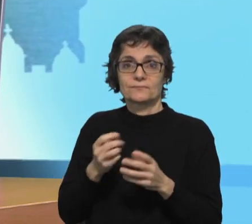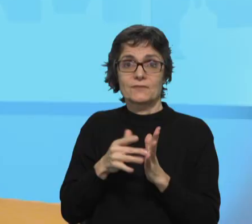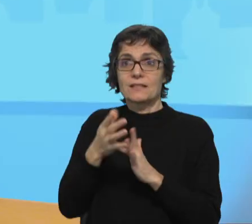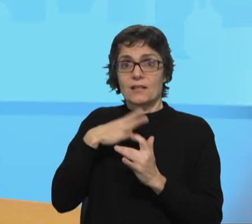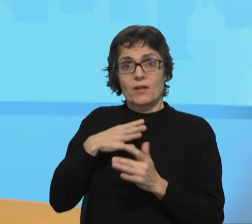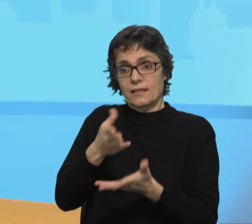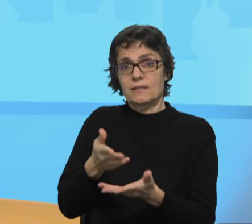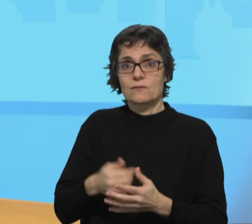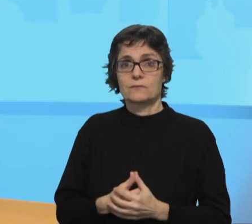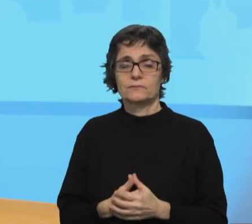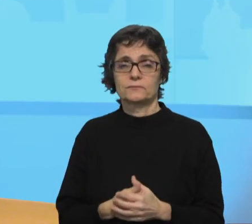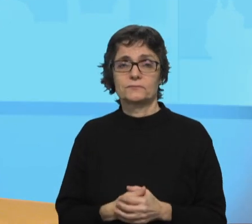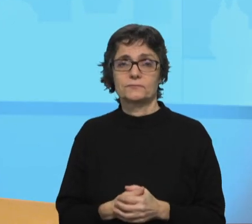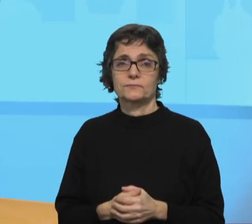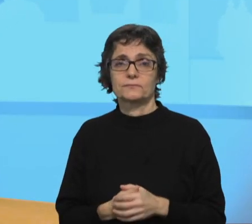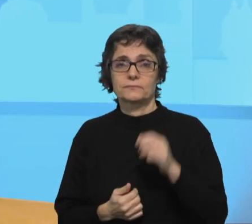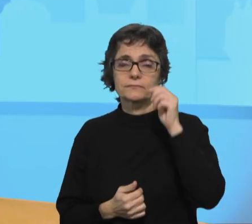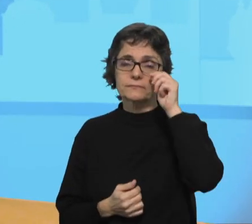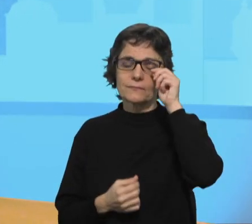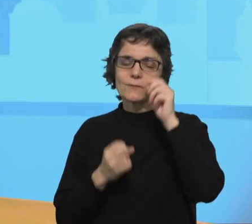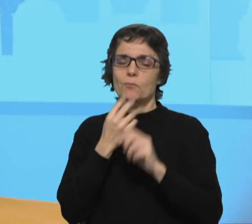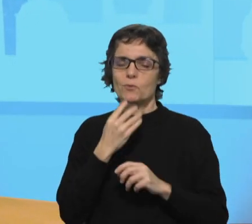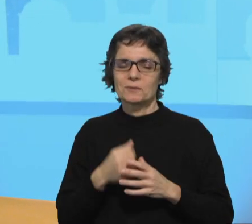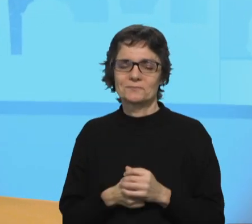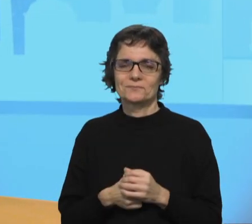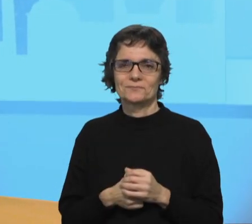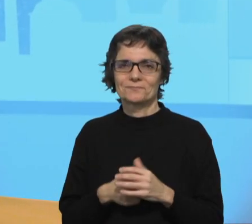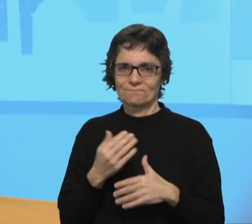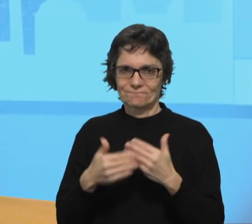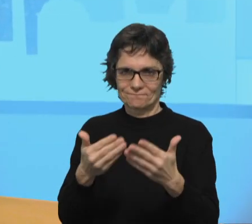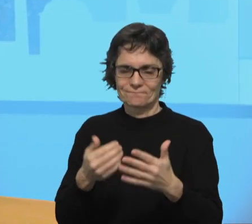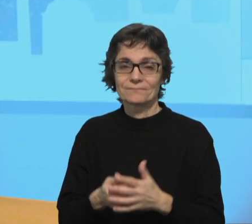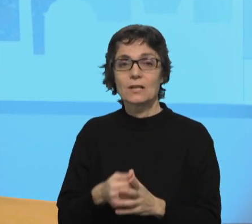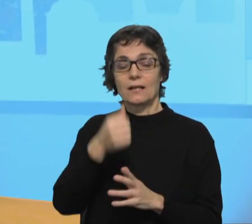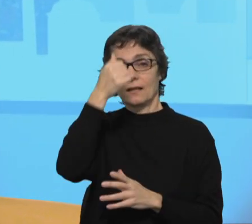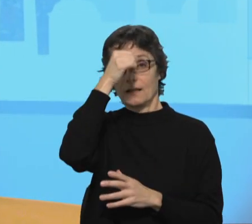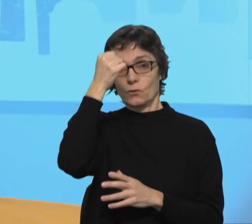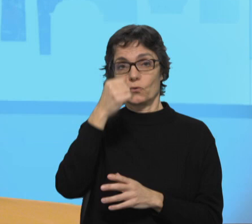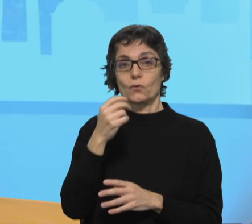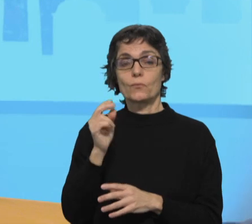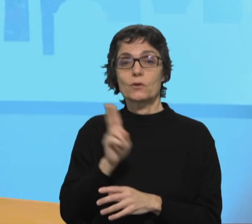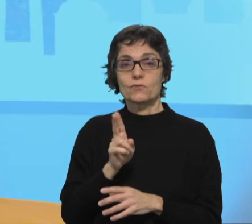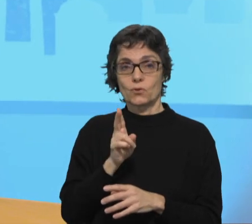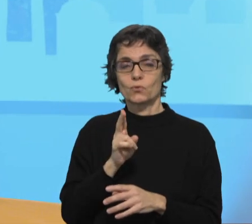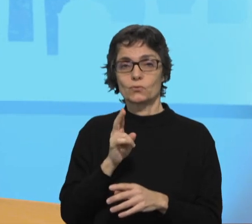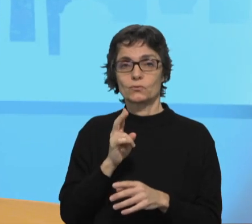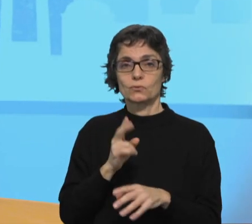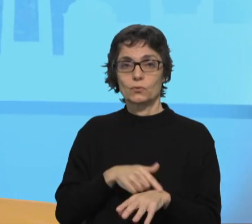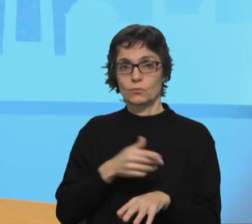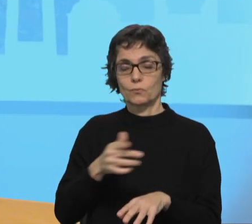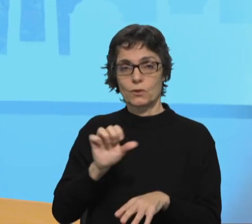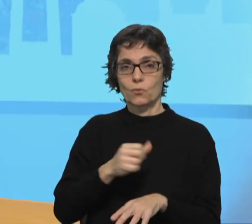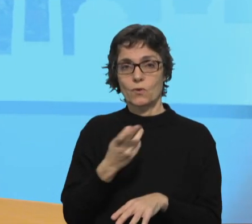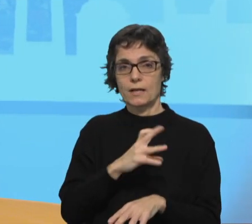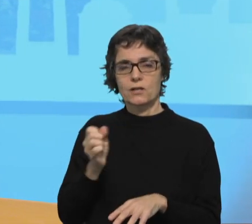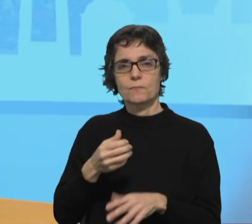vamos então avançar. Estamos perante o segundo domingo da Quaresma. Vamos então escutar o Evangelho